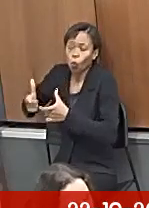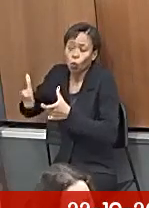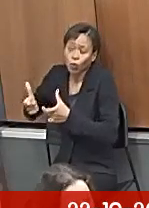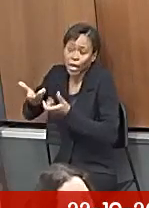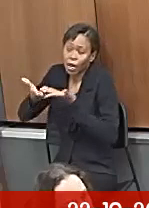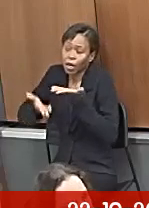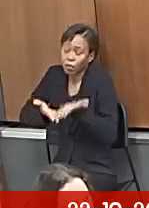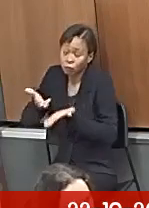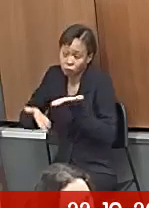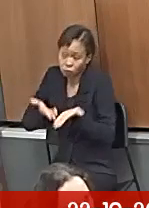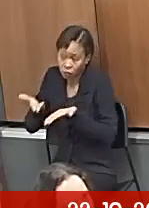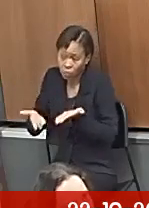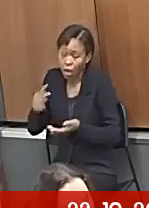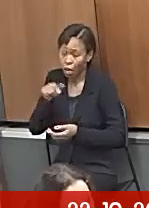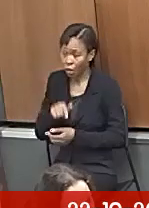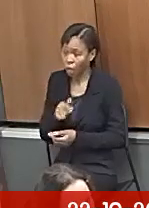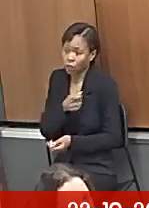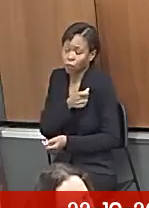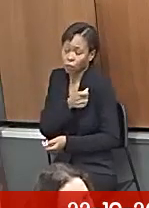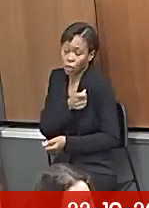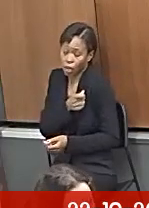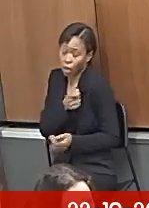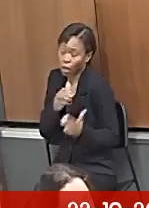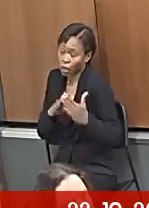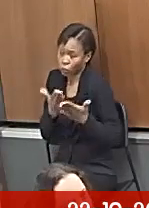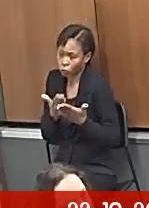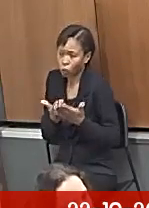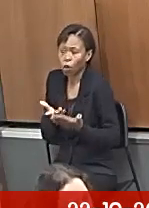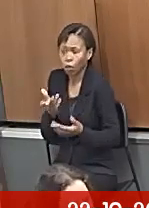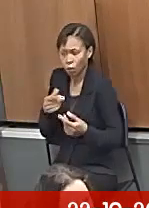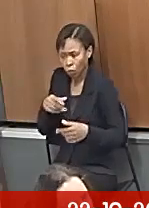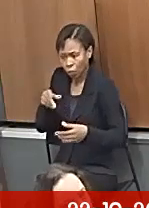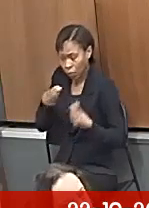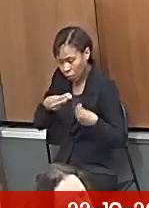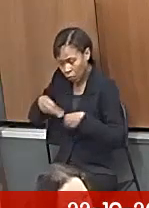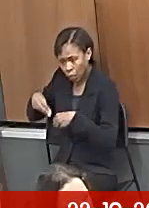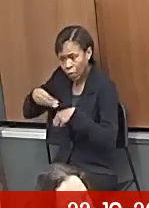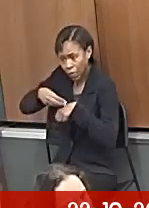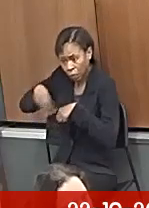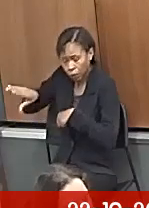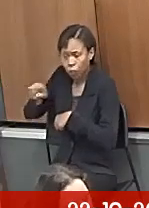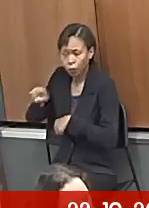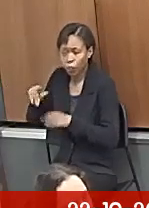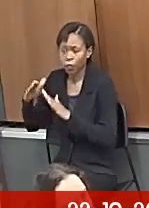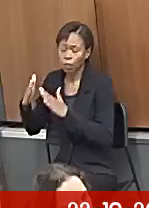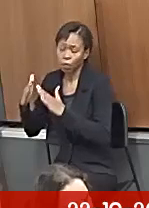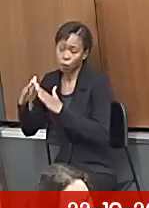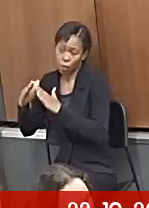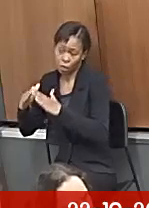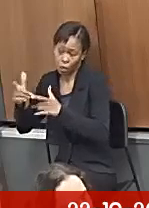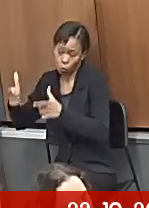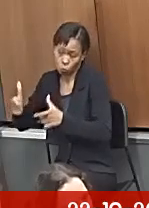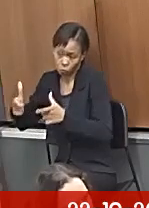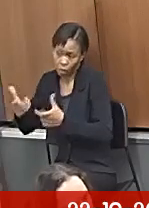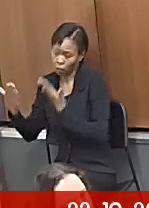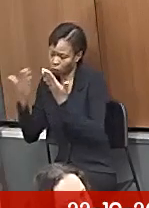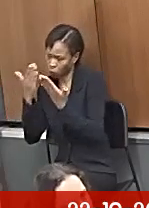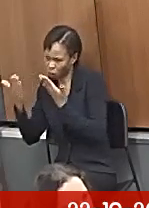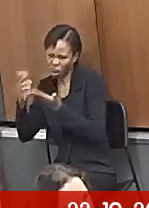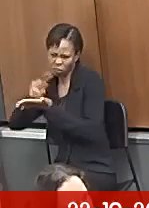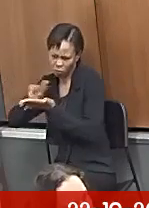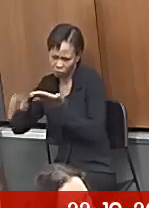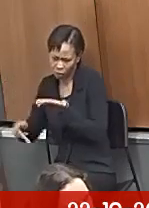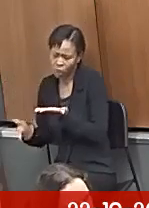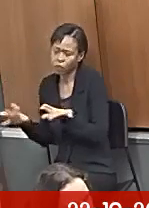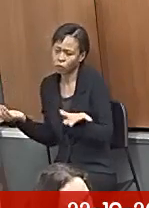escola encaminha para essa clínica, a clínica faz todo esse diagnóstico e orienta a escola o que ela tem que fazer. Isso é uma sugestão.